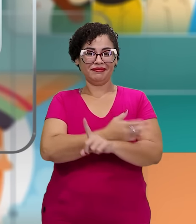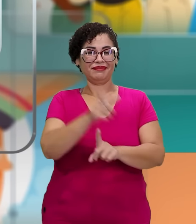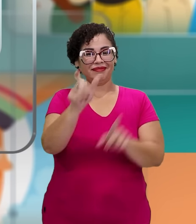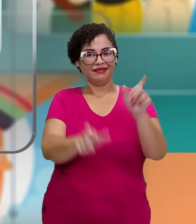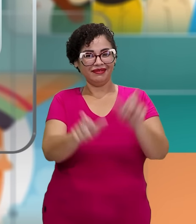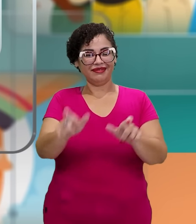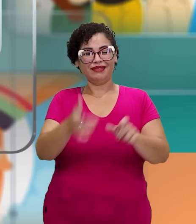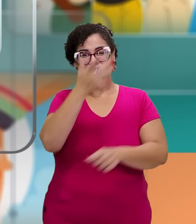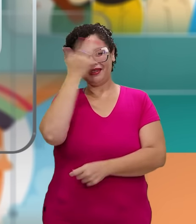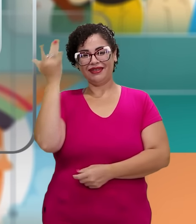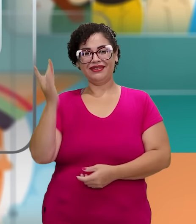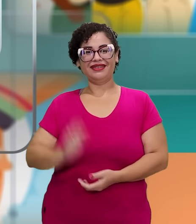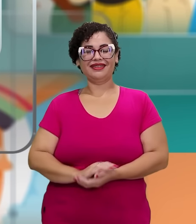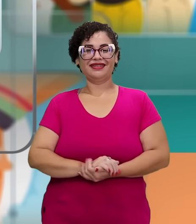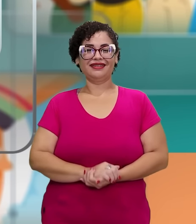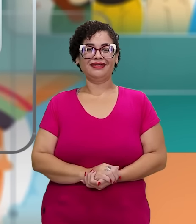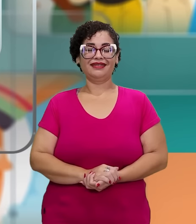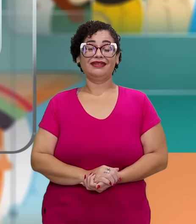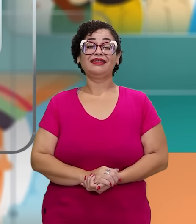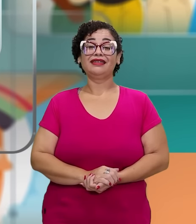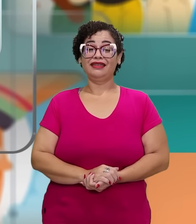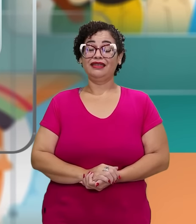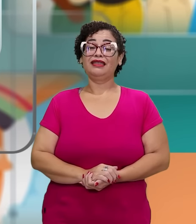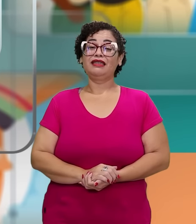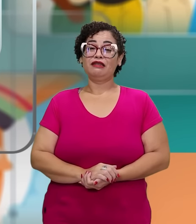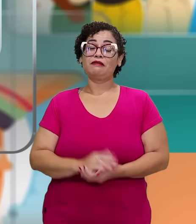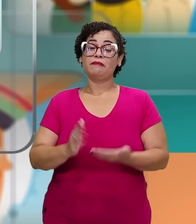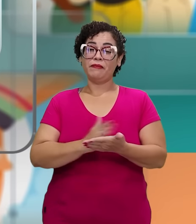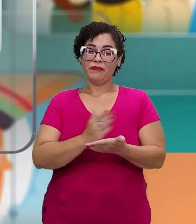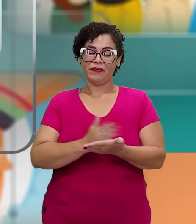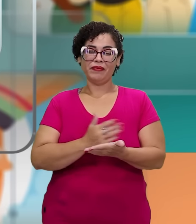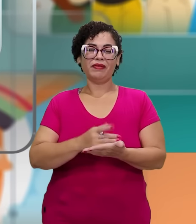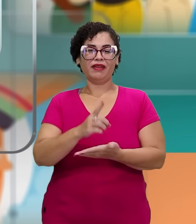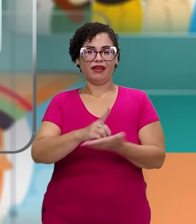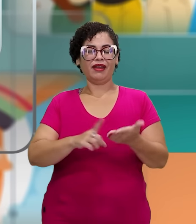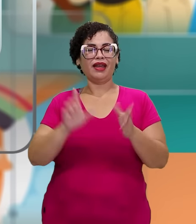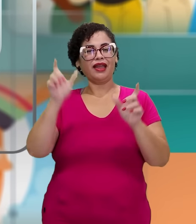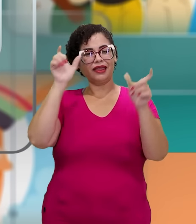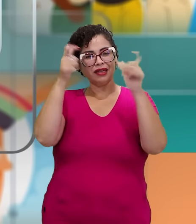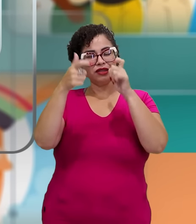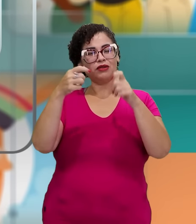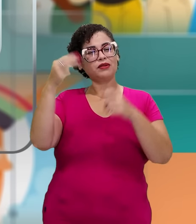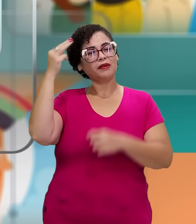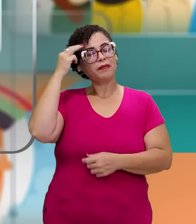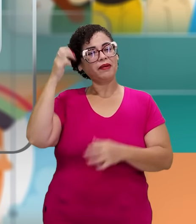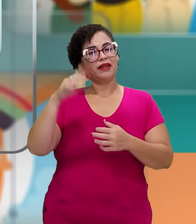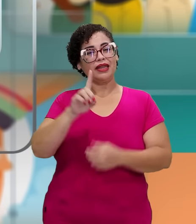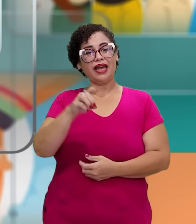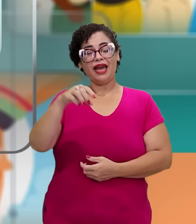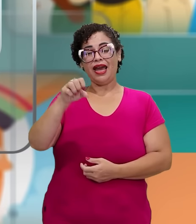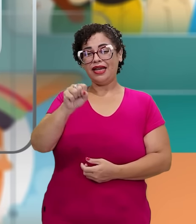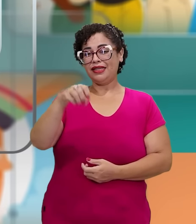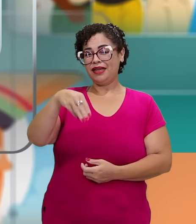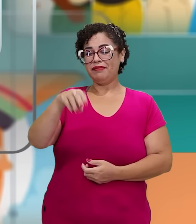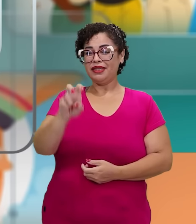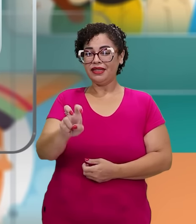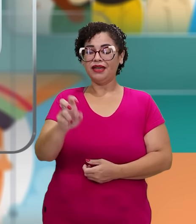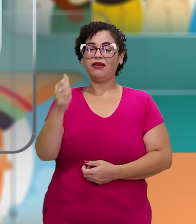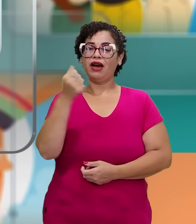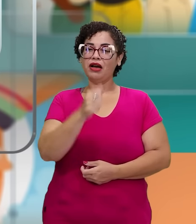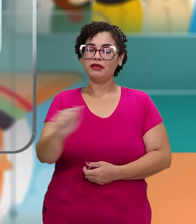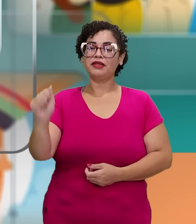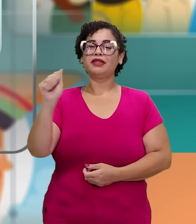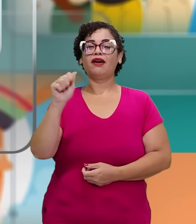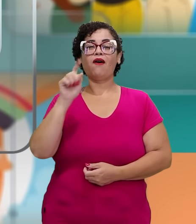pessoas o manual diagnóstico estatístico de transtornos mentais dsm5 da associação